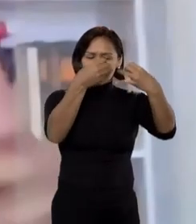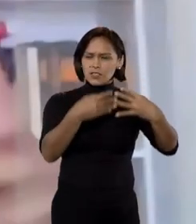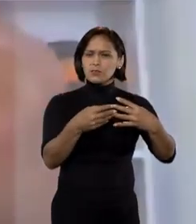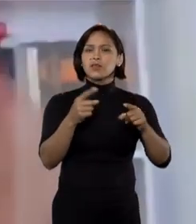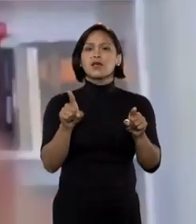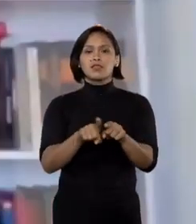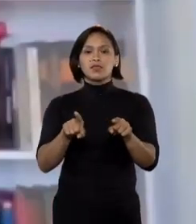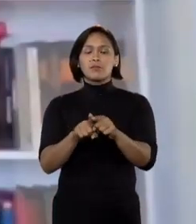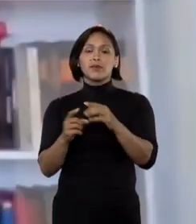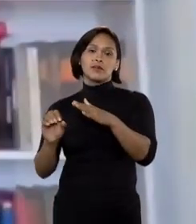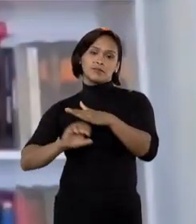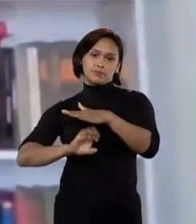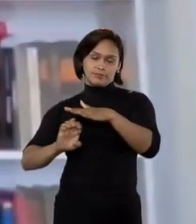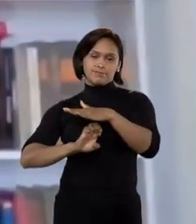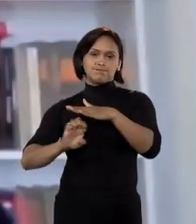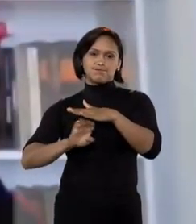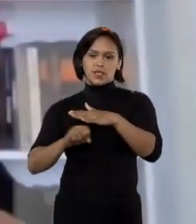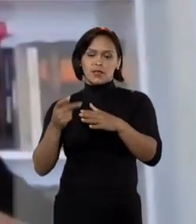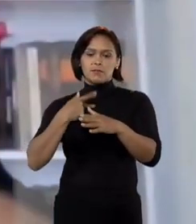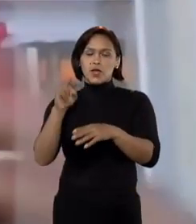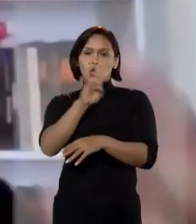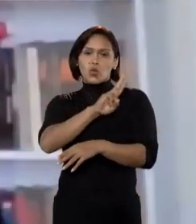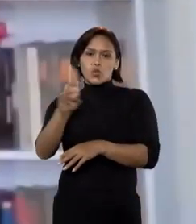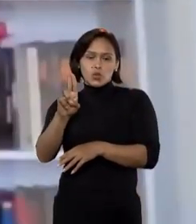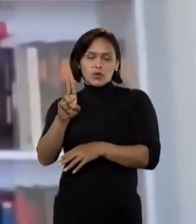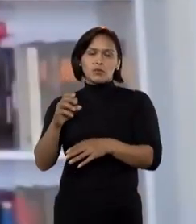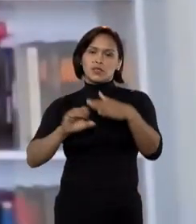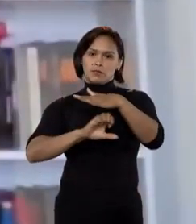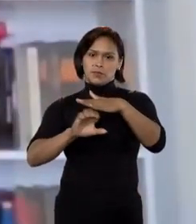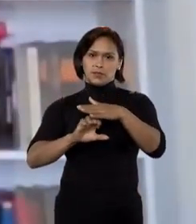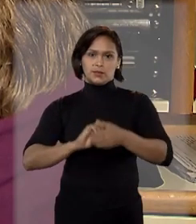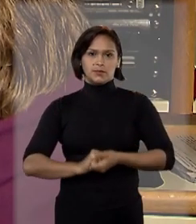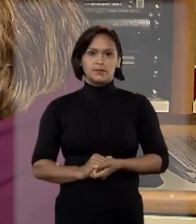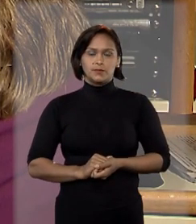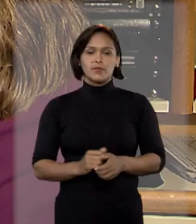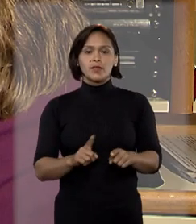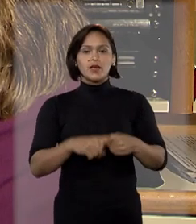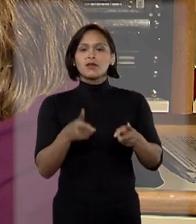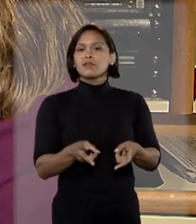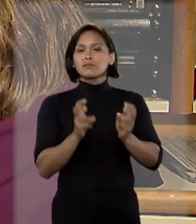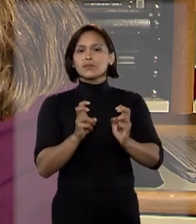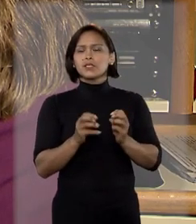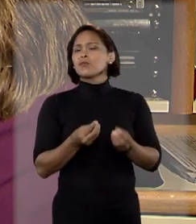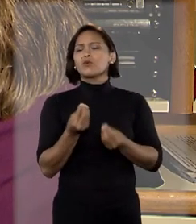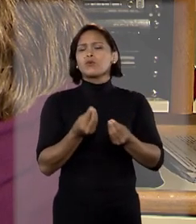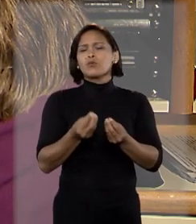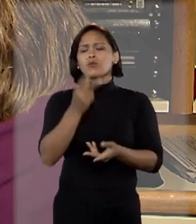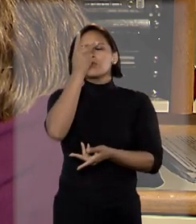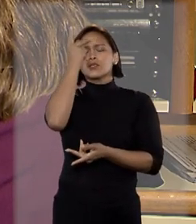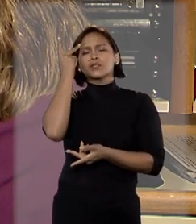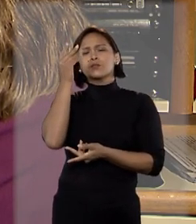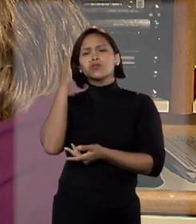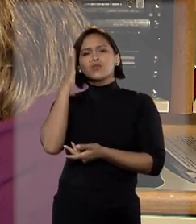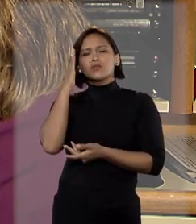citando inclusive o nome do empreendimento. Então veja,